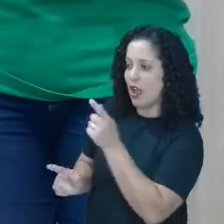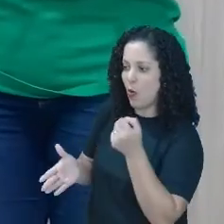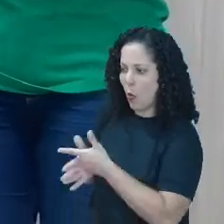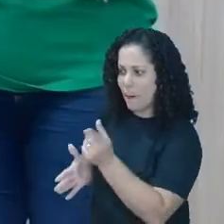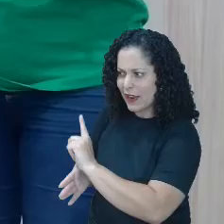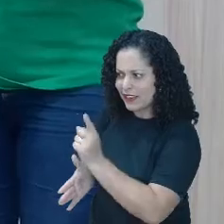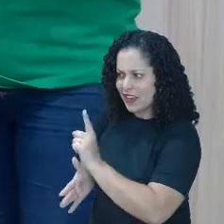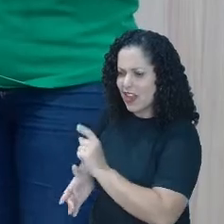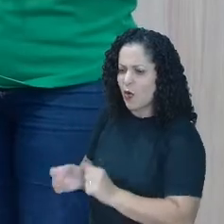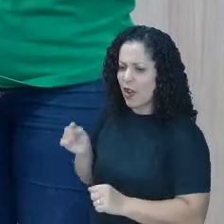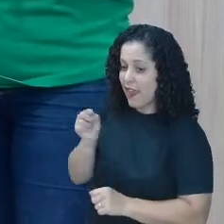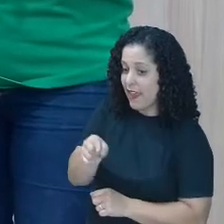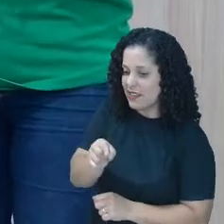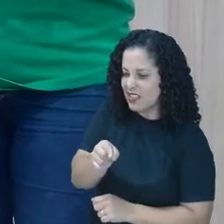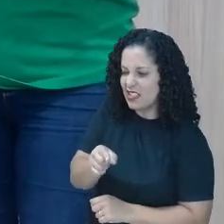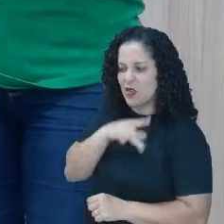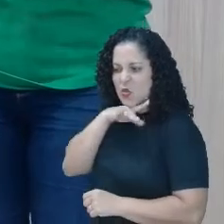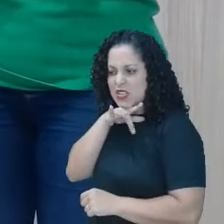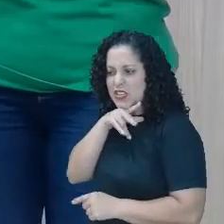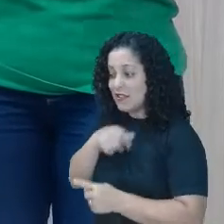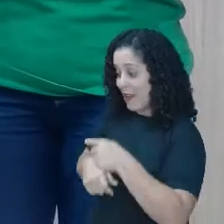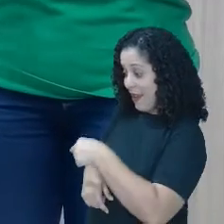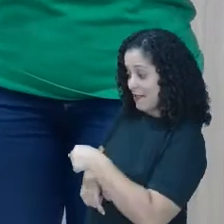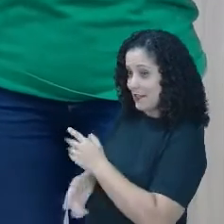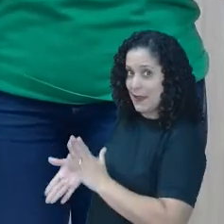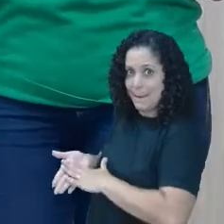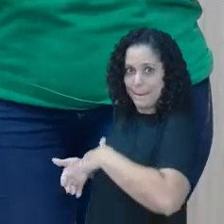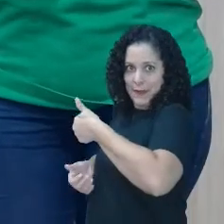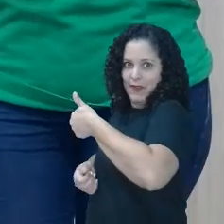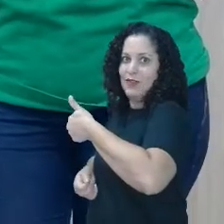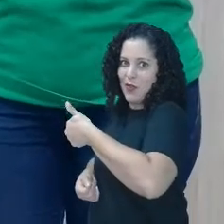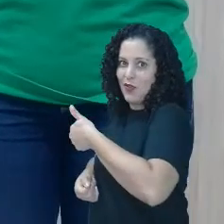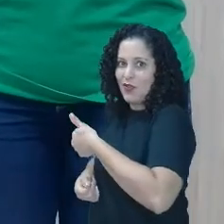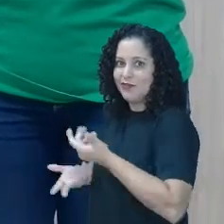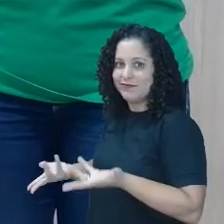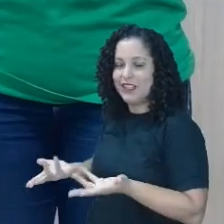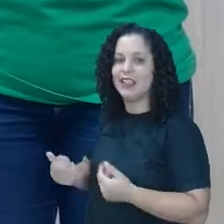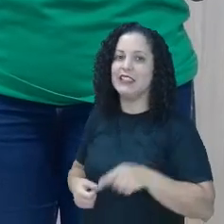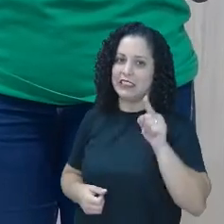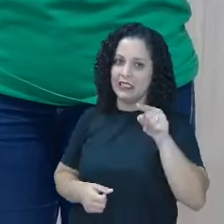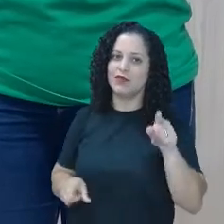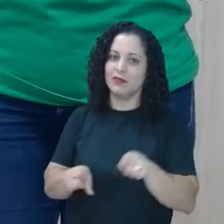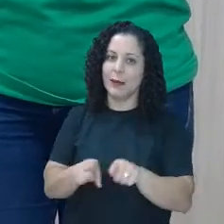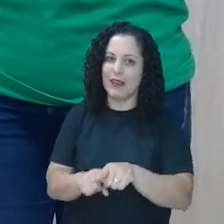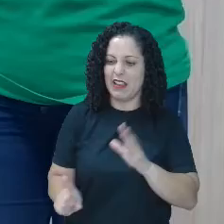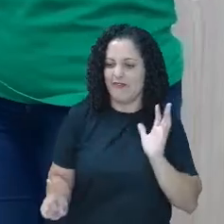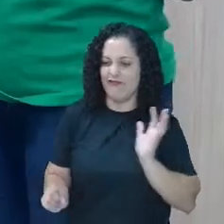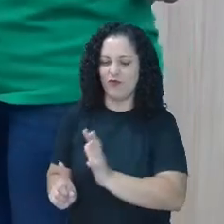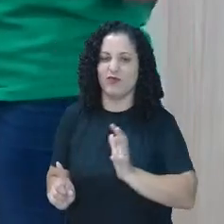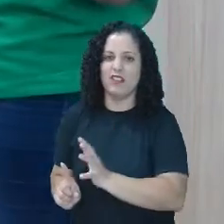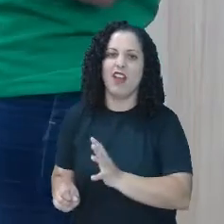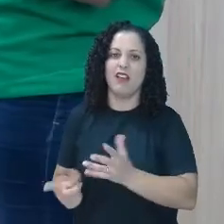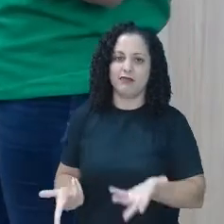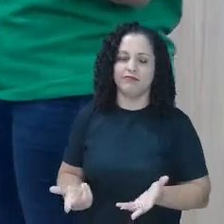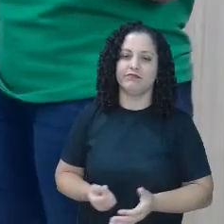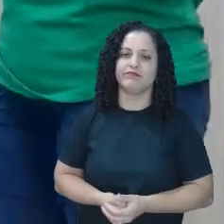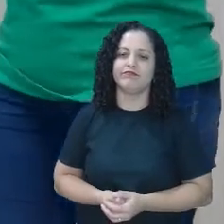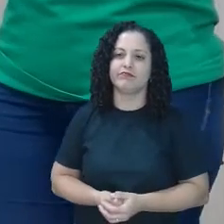não, porque essa outra marca pode acontecer isso, aquilo outro. Então, a gente pode chamar isso aí também de intimidação, tá certo,